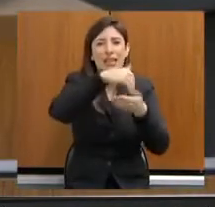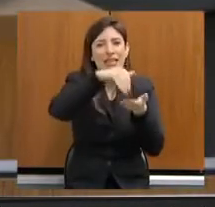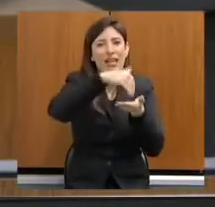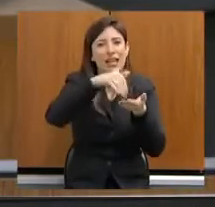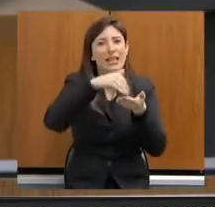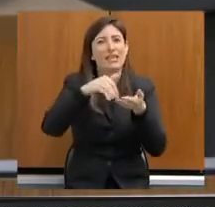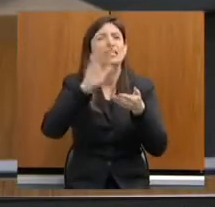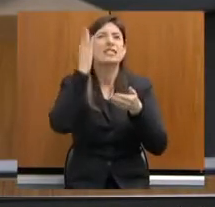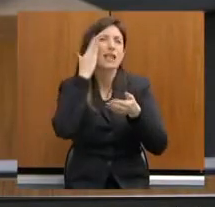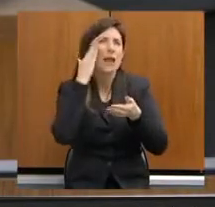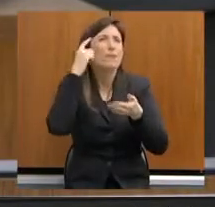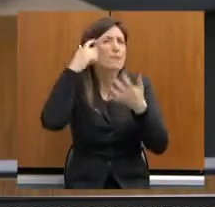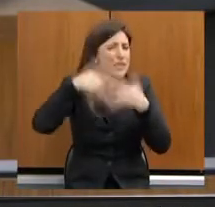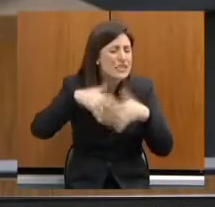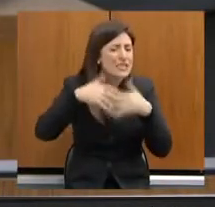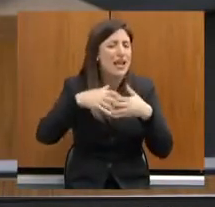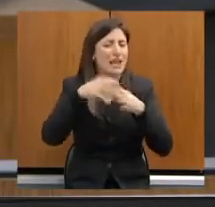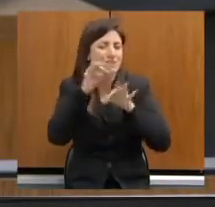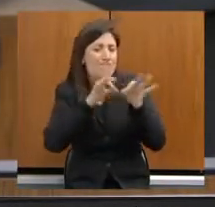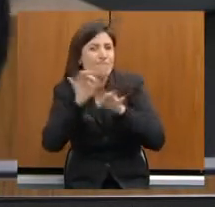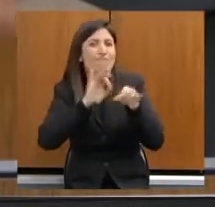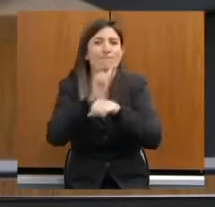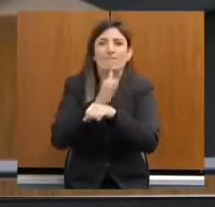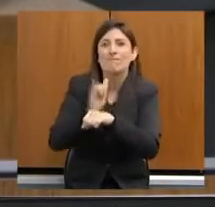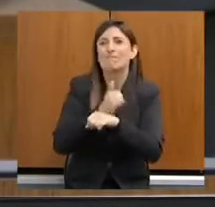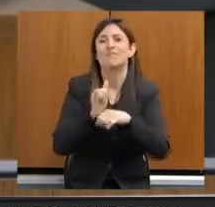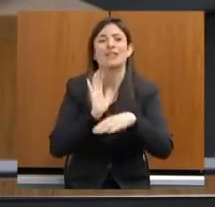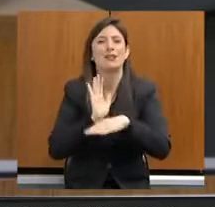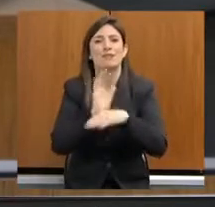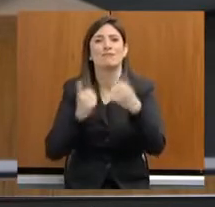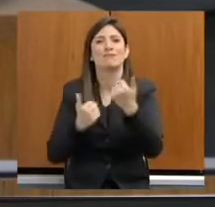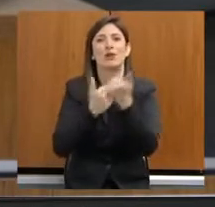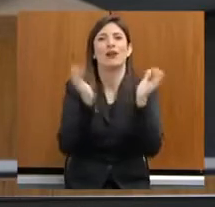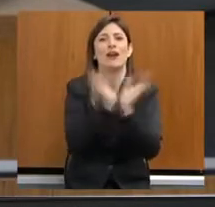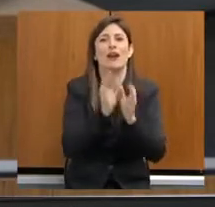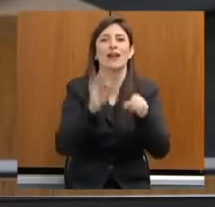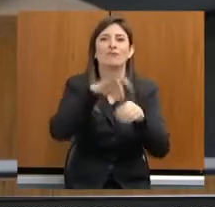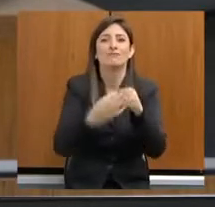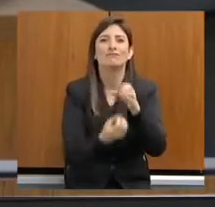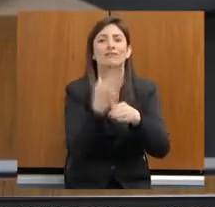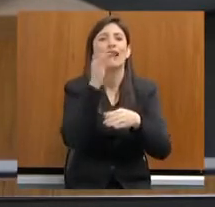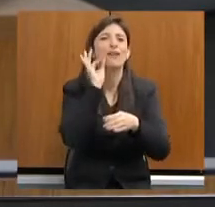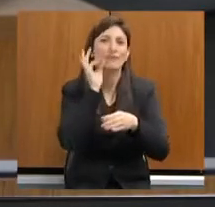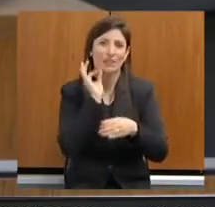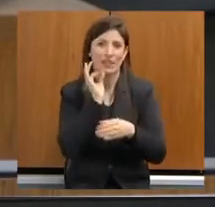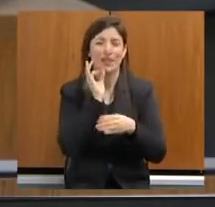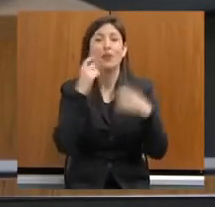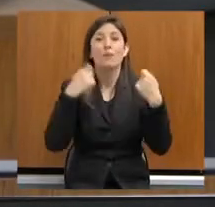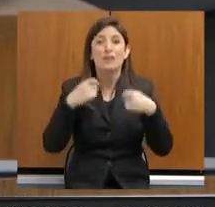300 mil produtores de café que de repente de Minas Gerais eu sempre esta esse protagonismo